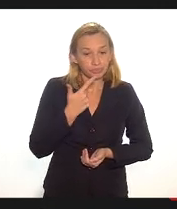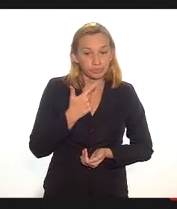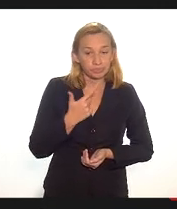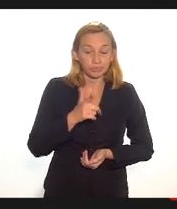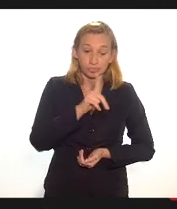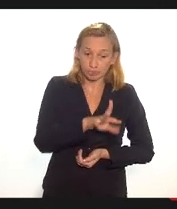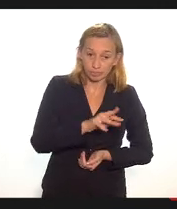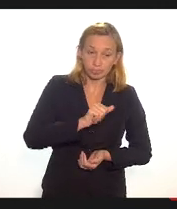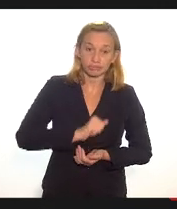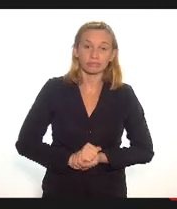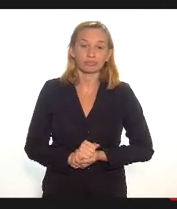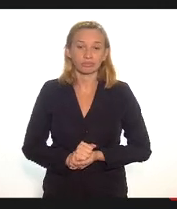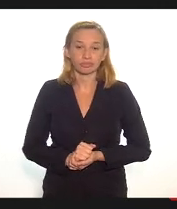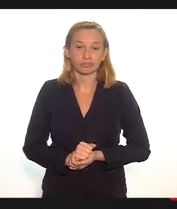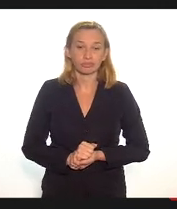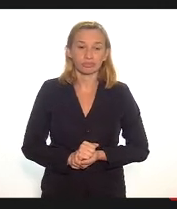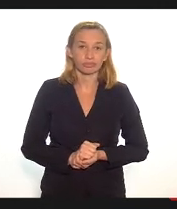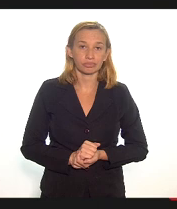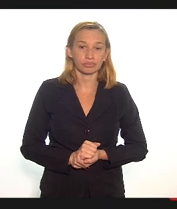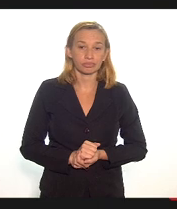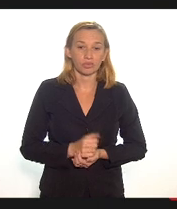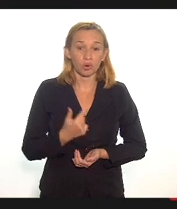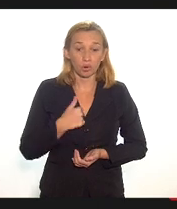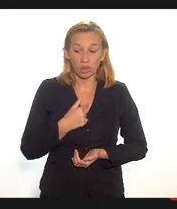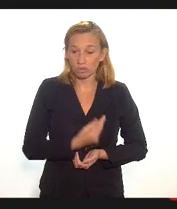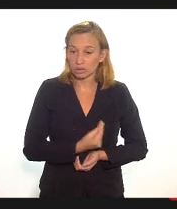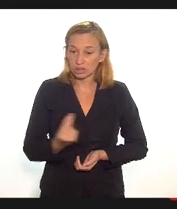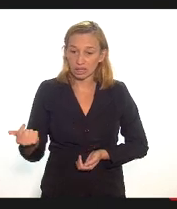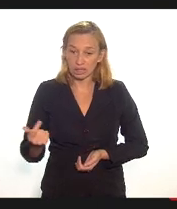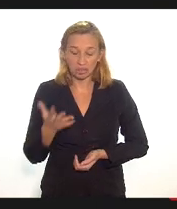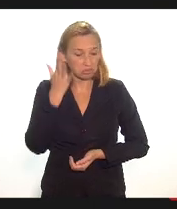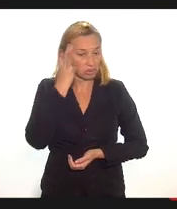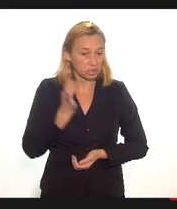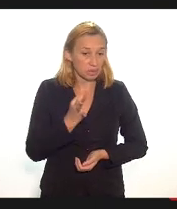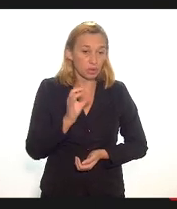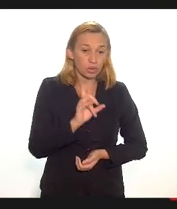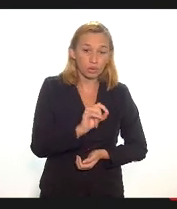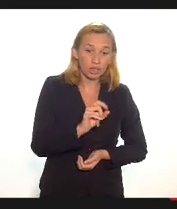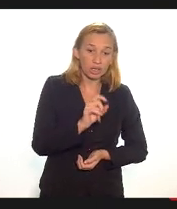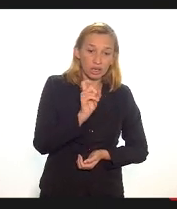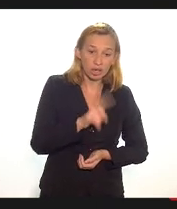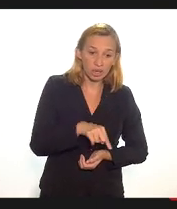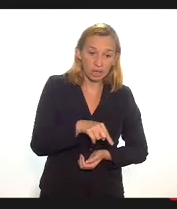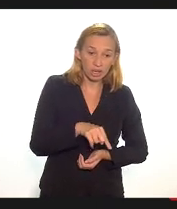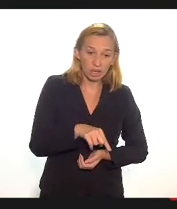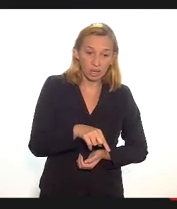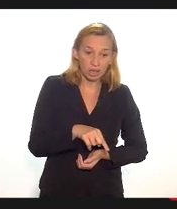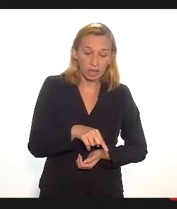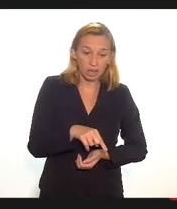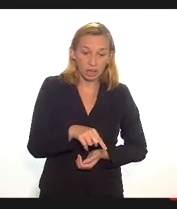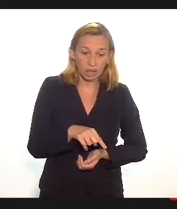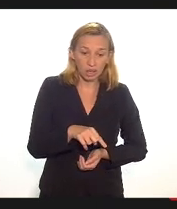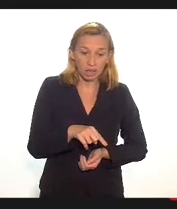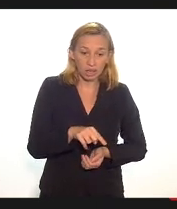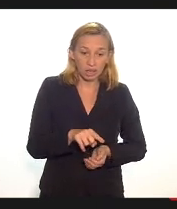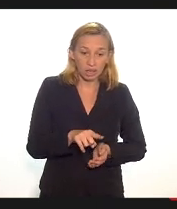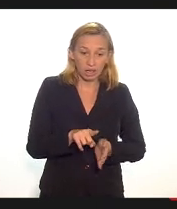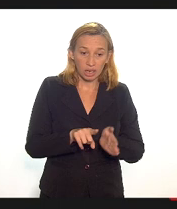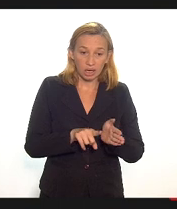forma diferente. Quando eu saí de lá, eu já não sei mais o que, que foi, porque essa despesa foi